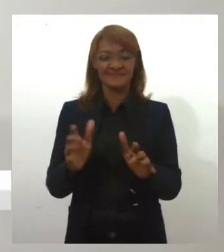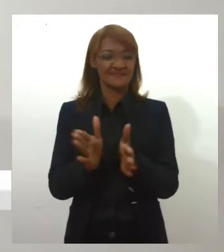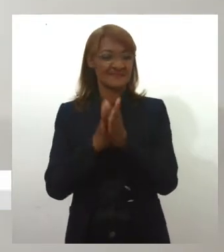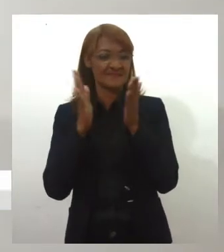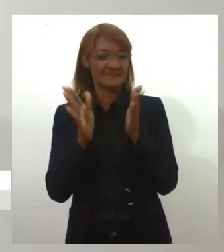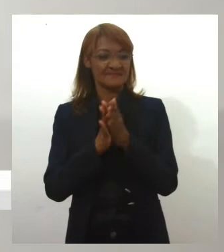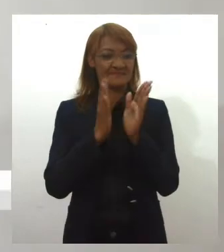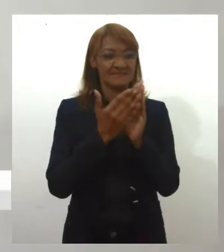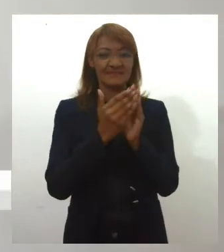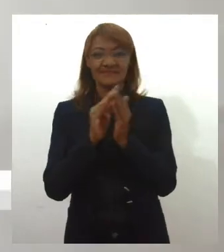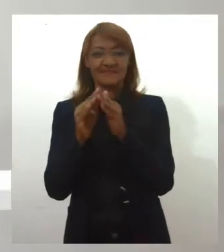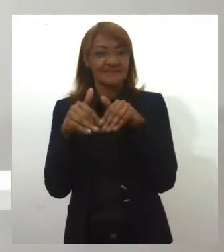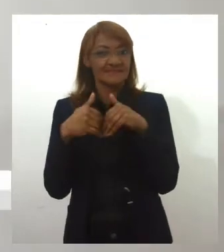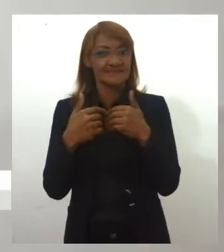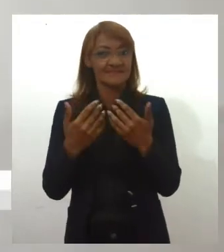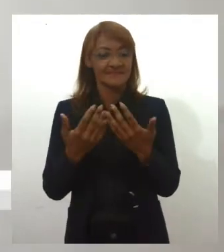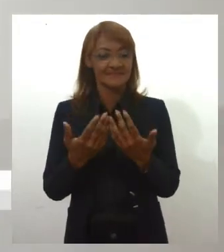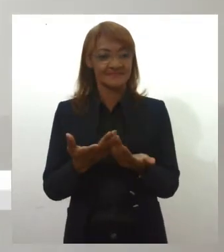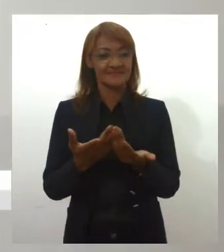Bernardo, vivi